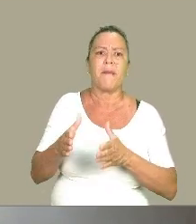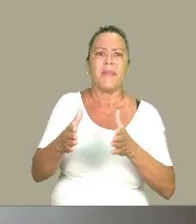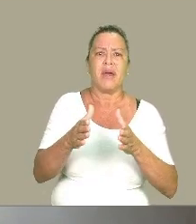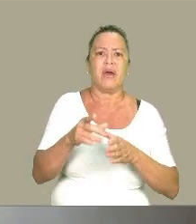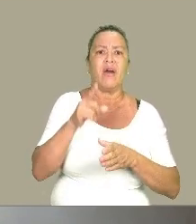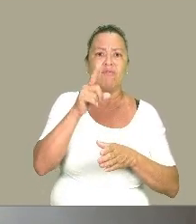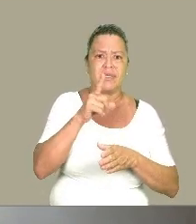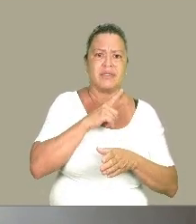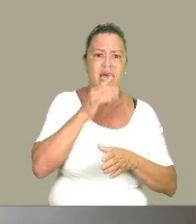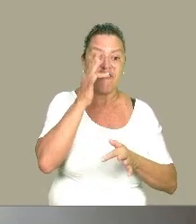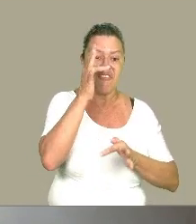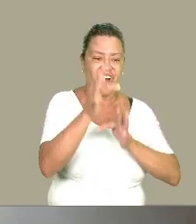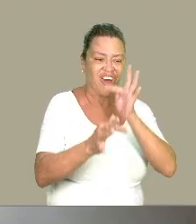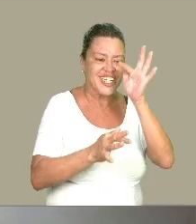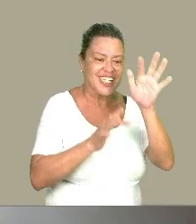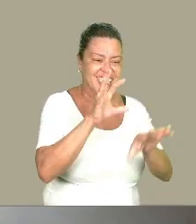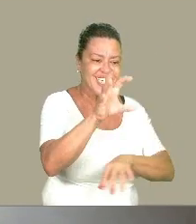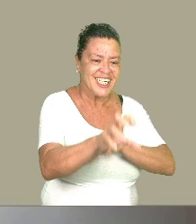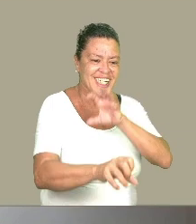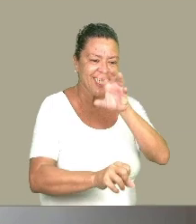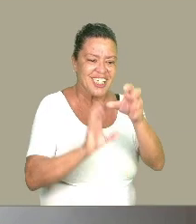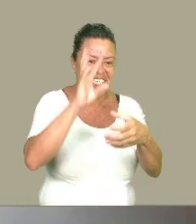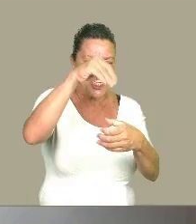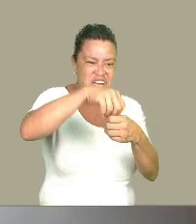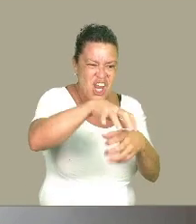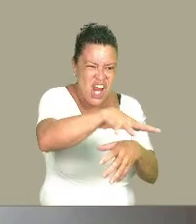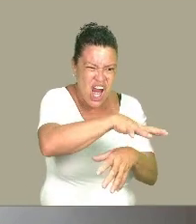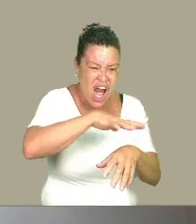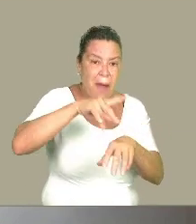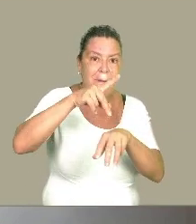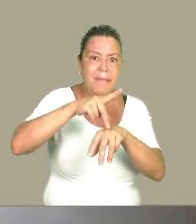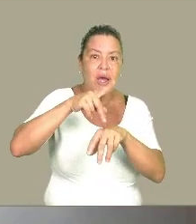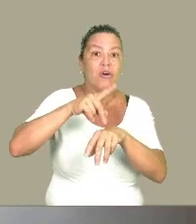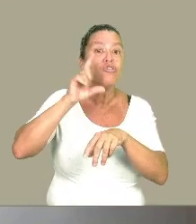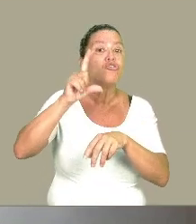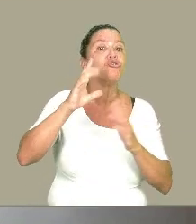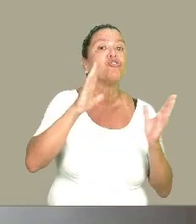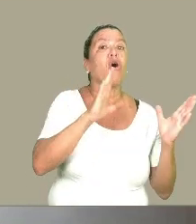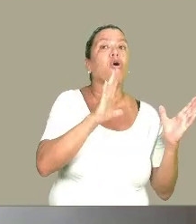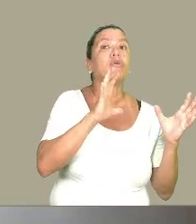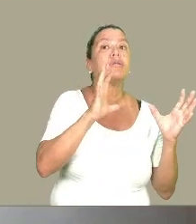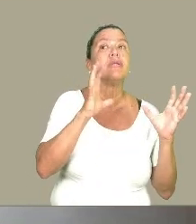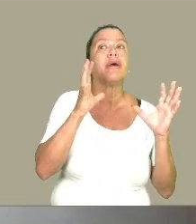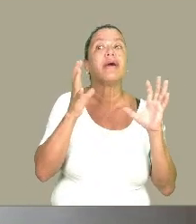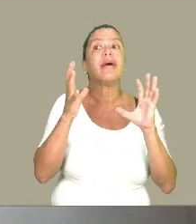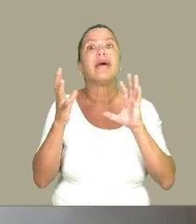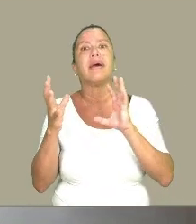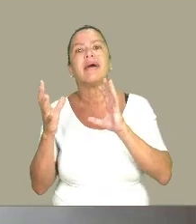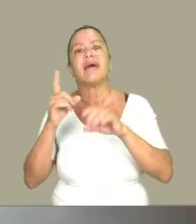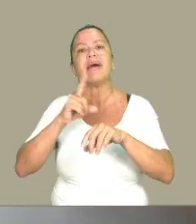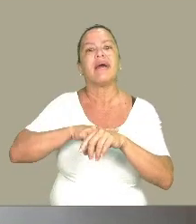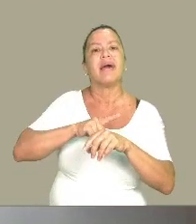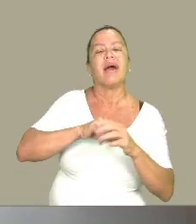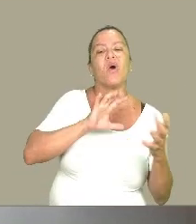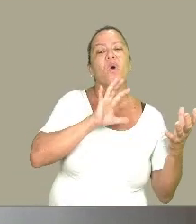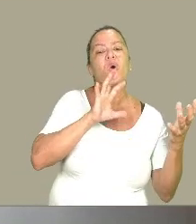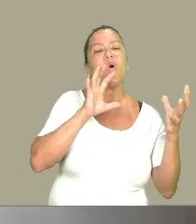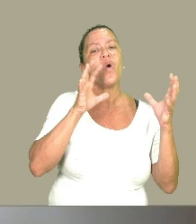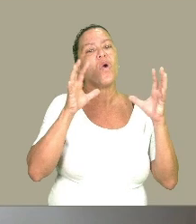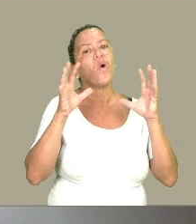flores de plantios de pedras. Só o tempo consegue dissipar as sombras que amontoamos com o próprio